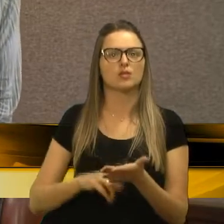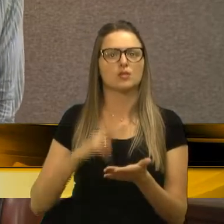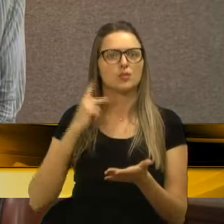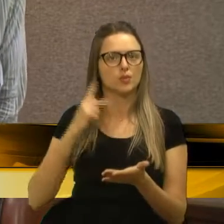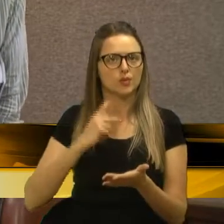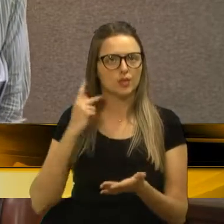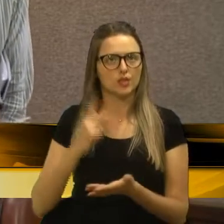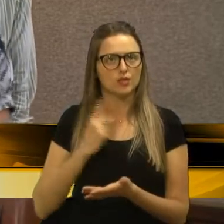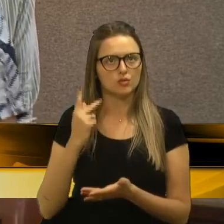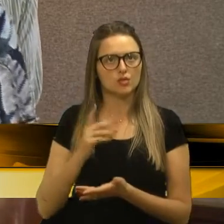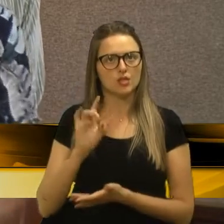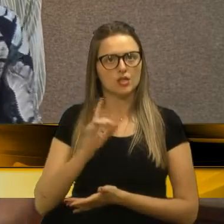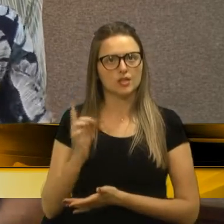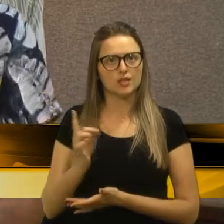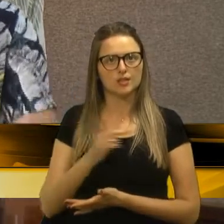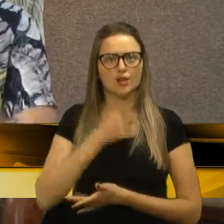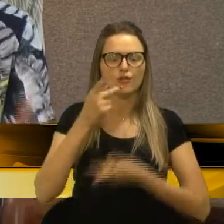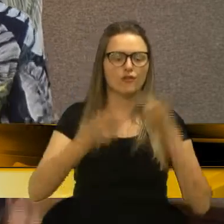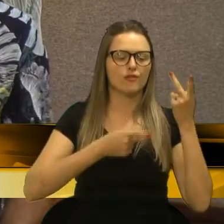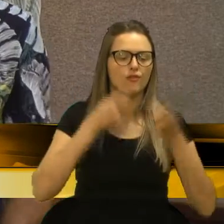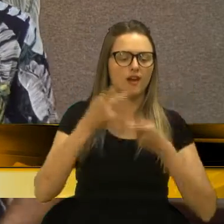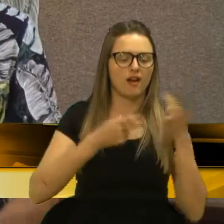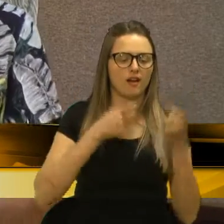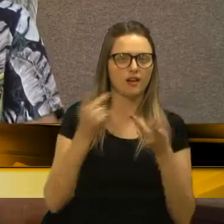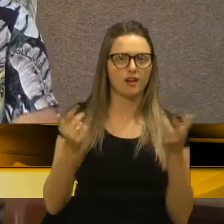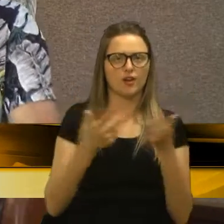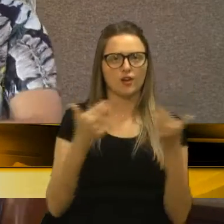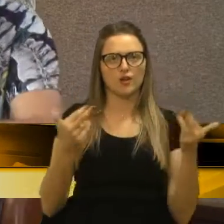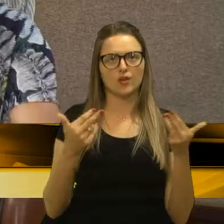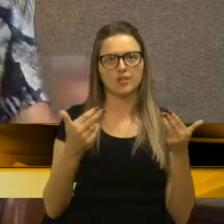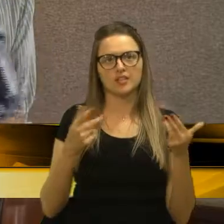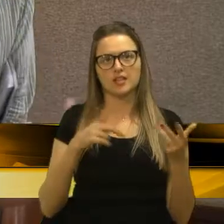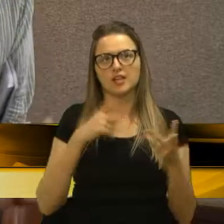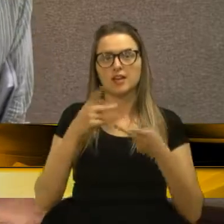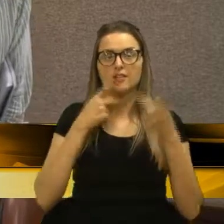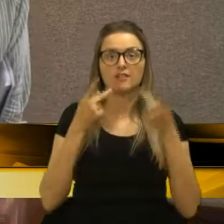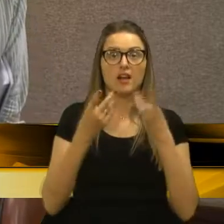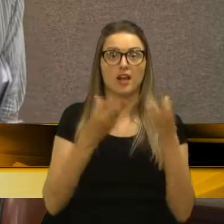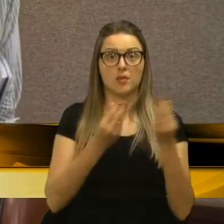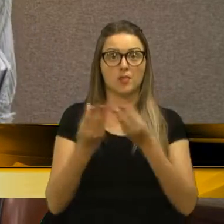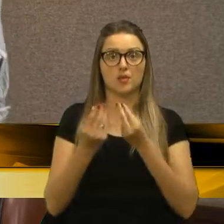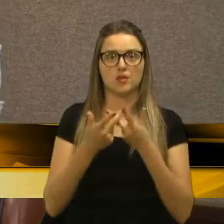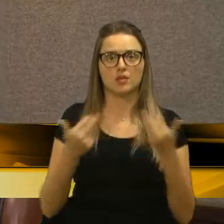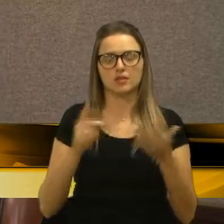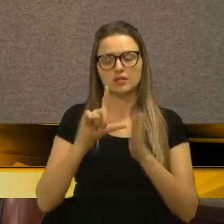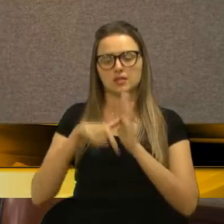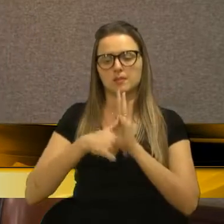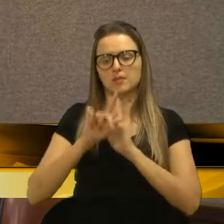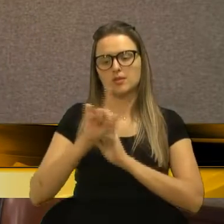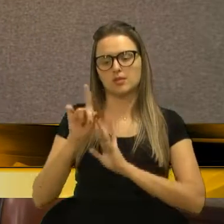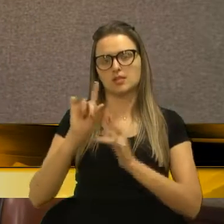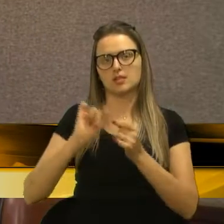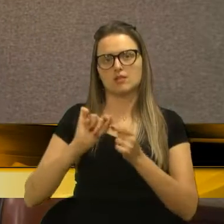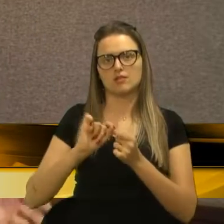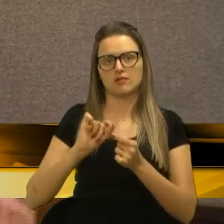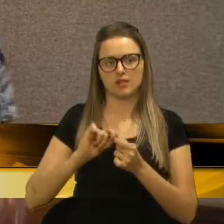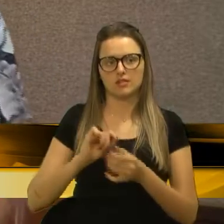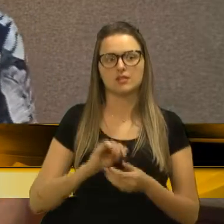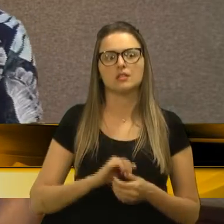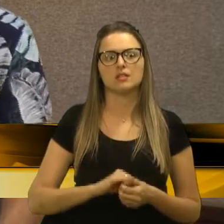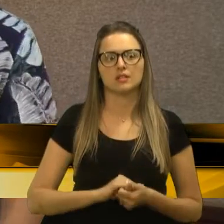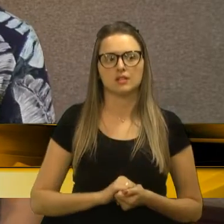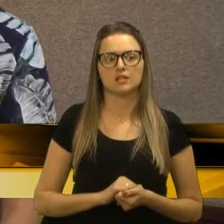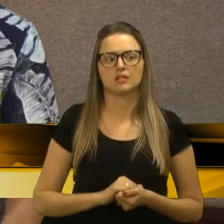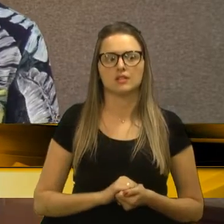políticos que vêm aí, fazem discursos fáceis, oferecem o mundo e o fundo e não cumprem. Então, temos que estar junto